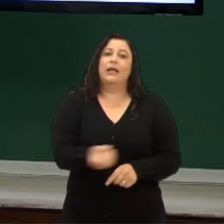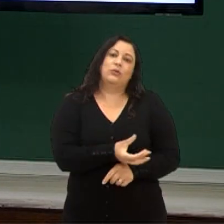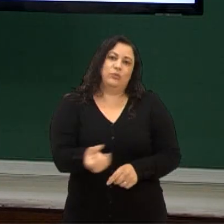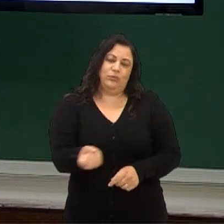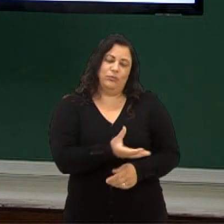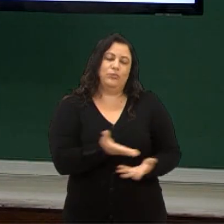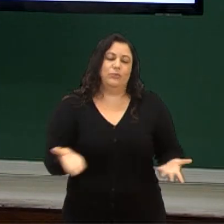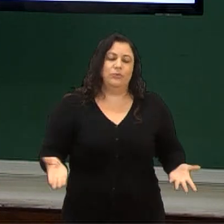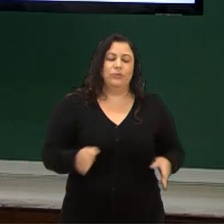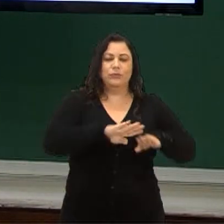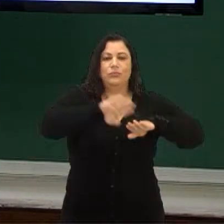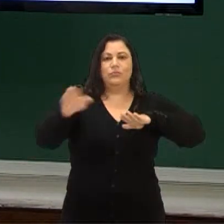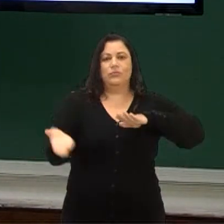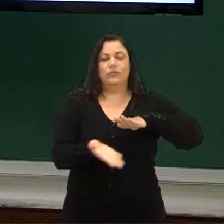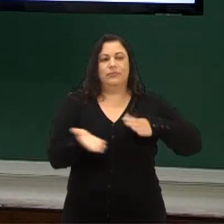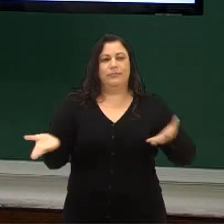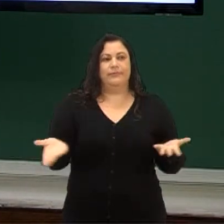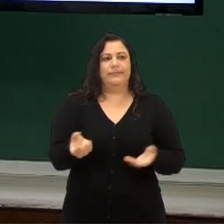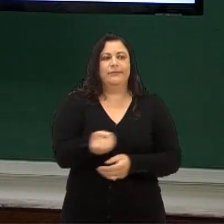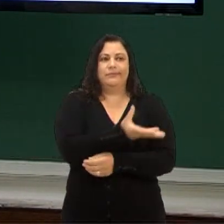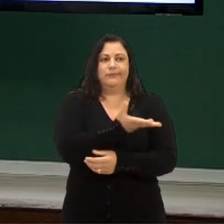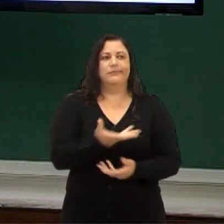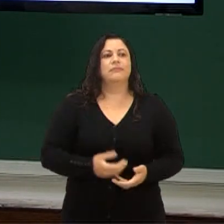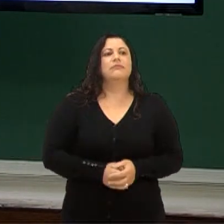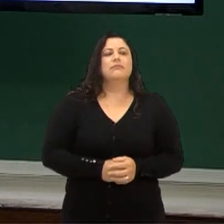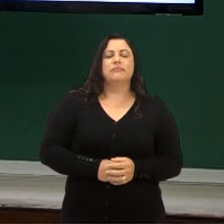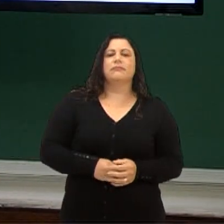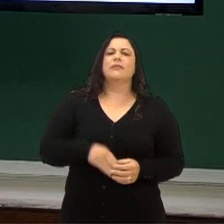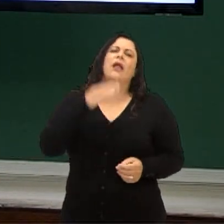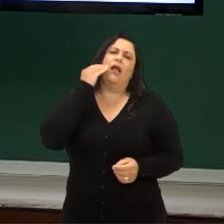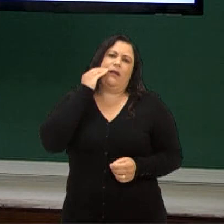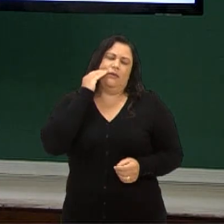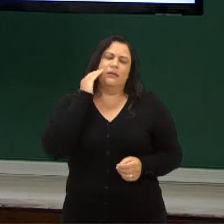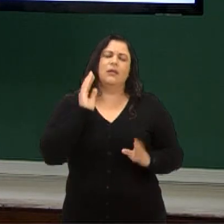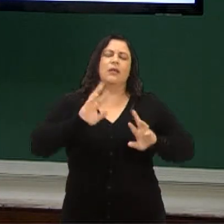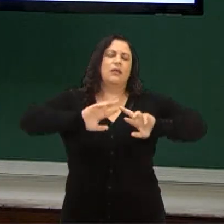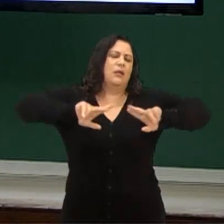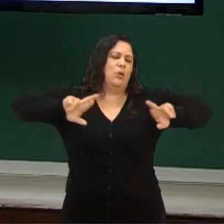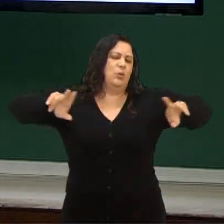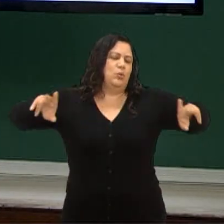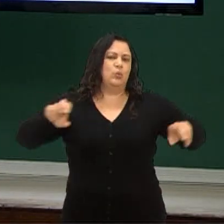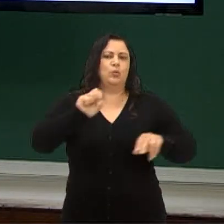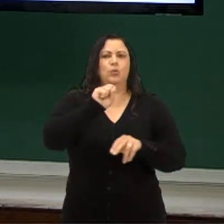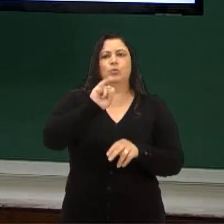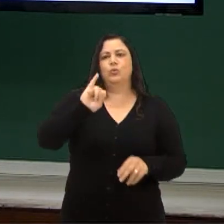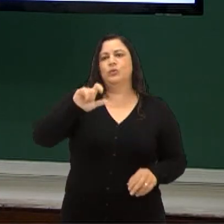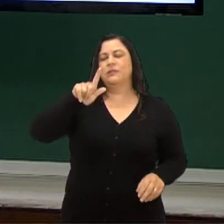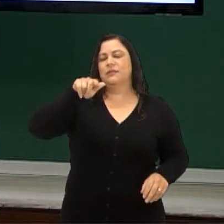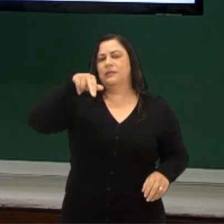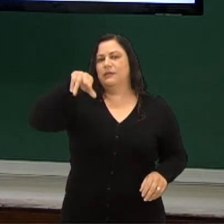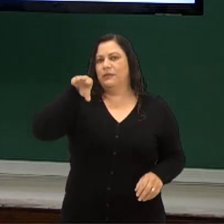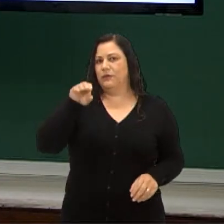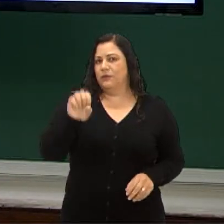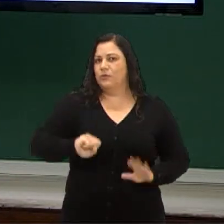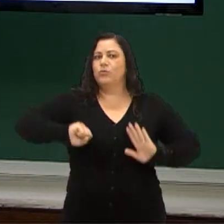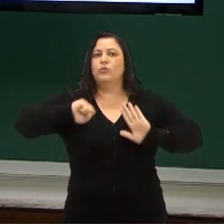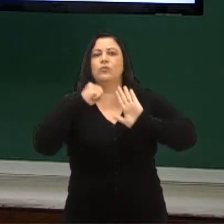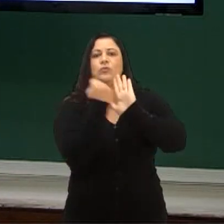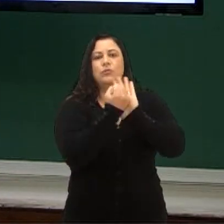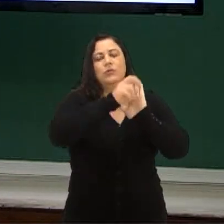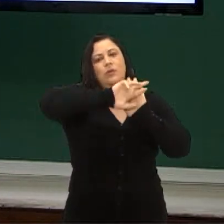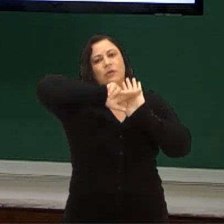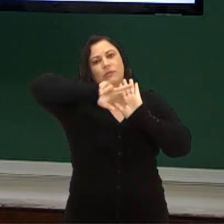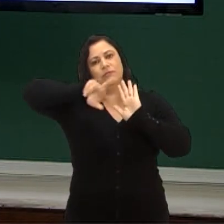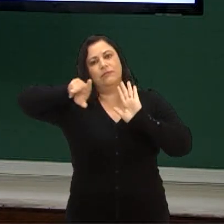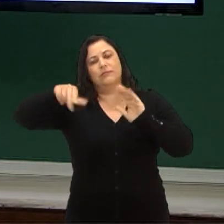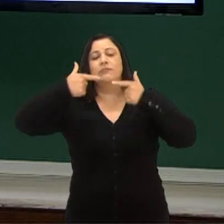portuguesa. Compreendendo o sistema linguístico como um conjunto de signos, de símbolos, a linguagem